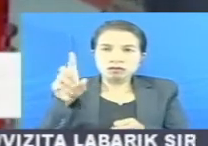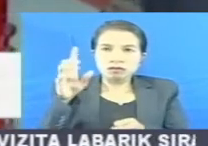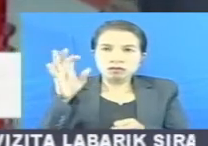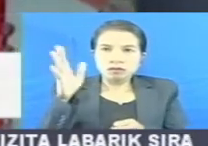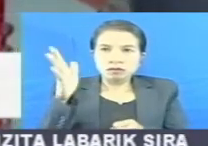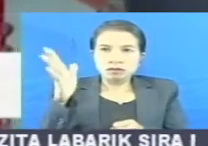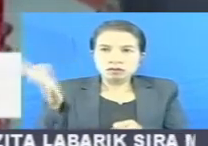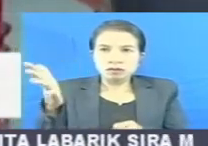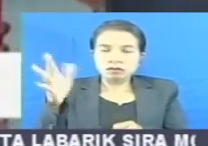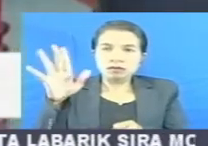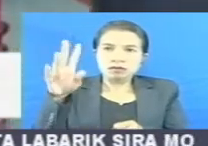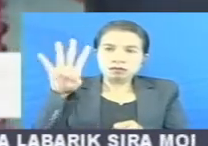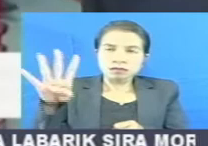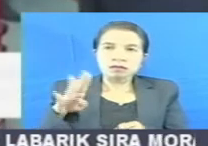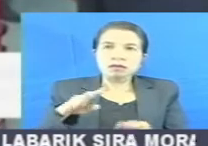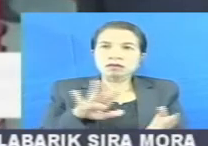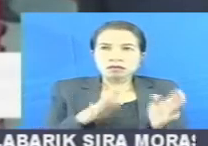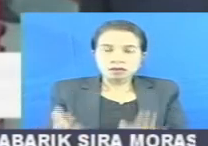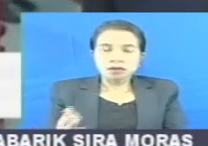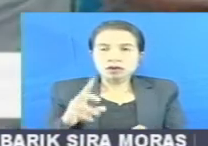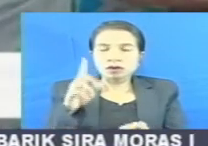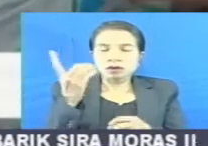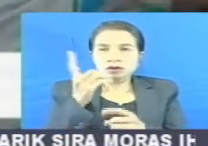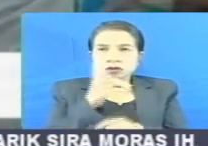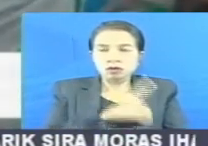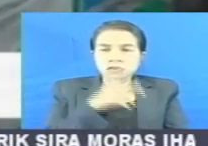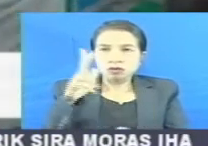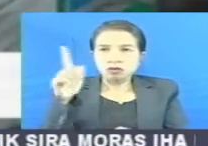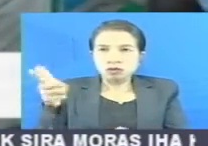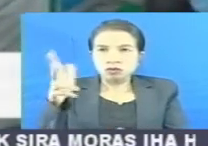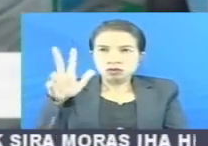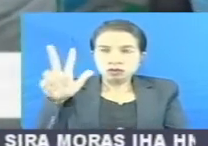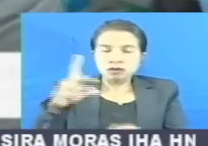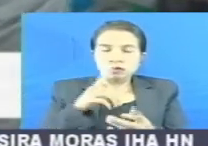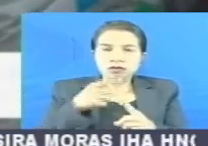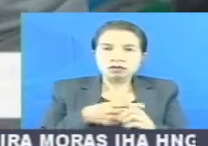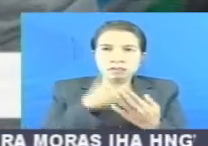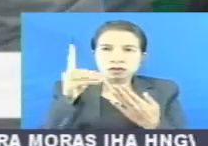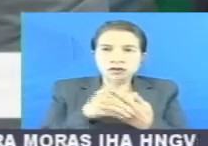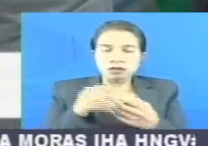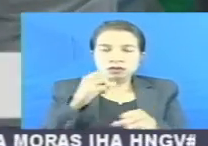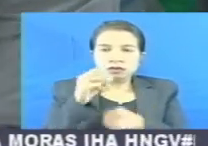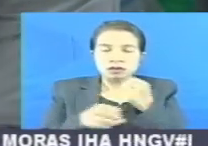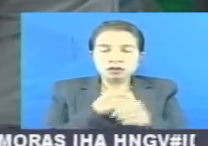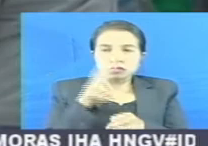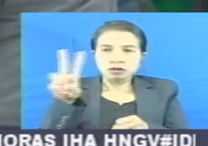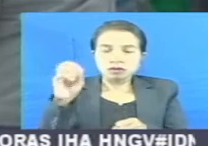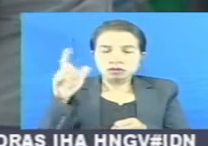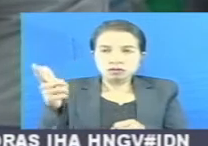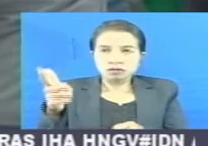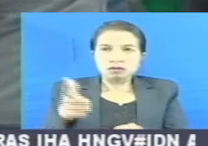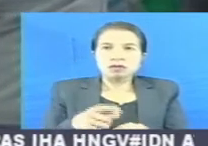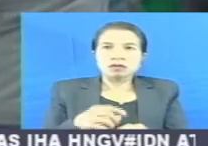no hakotu is e a loron rua nulo recentou fulano de dezembro tinan ne. I Hospital Nasional Guido Valadares